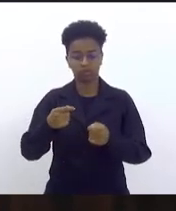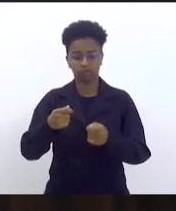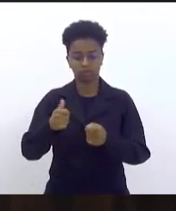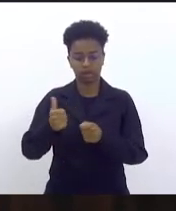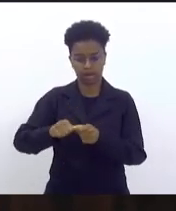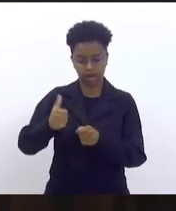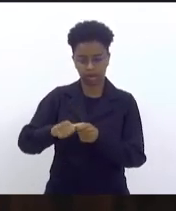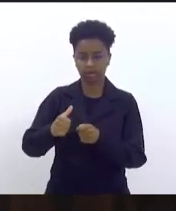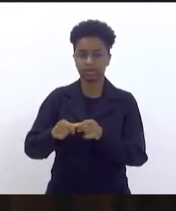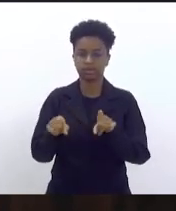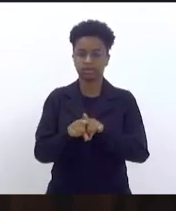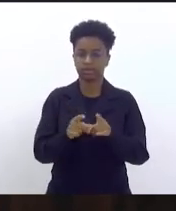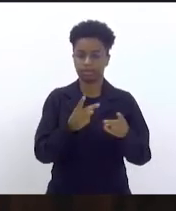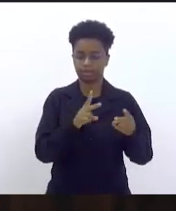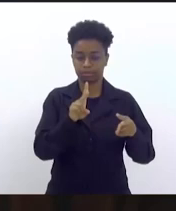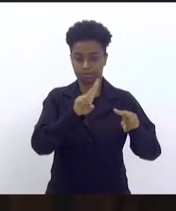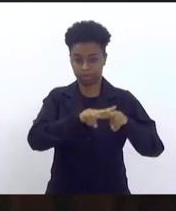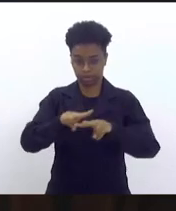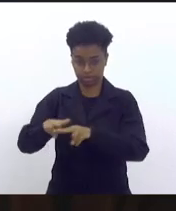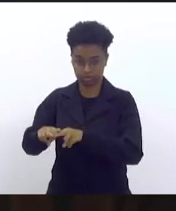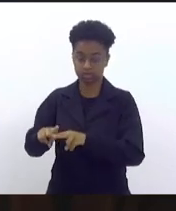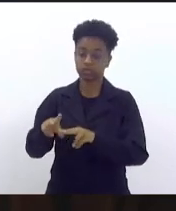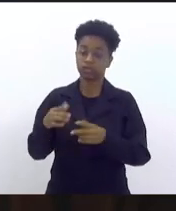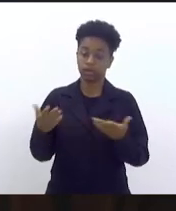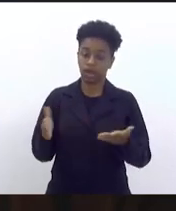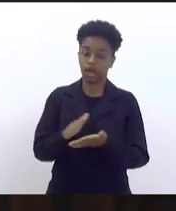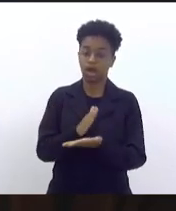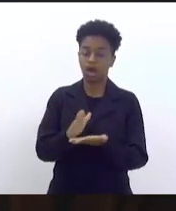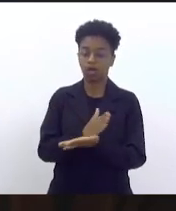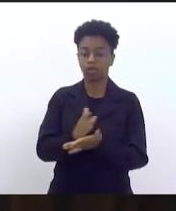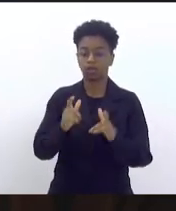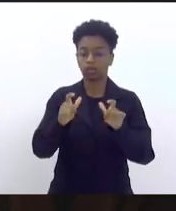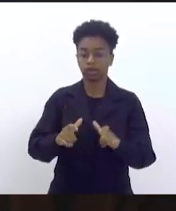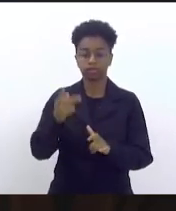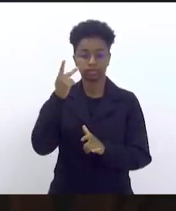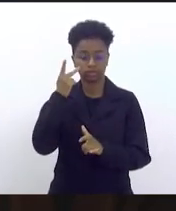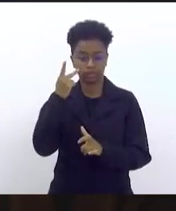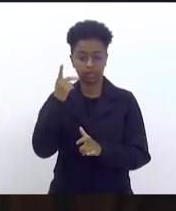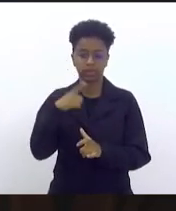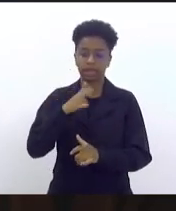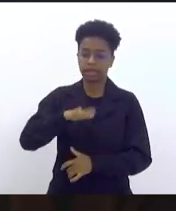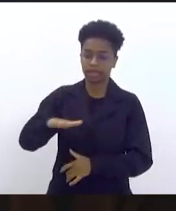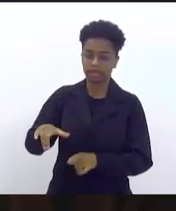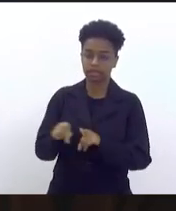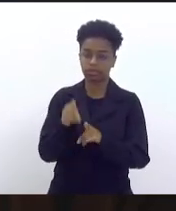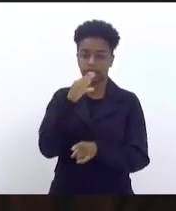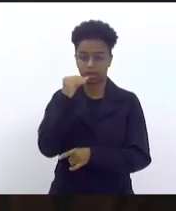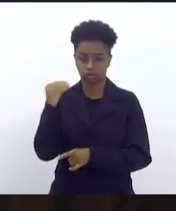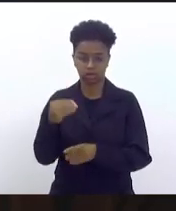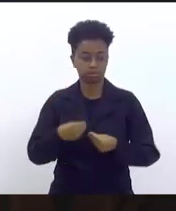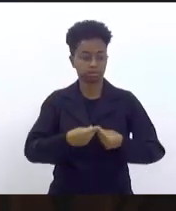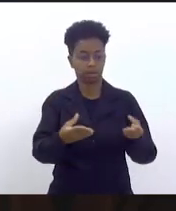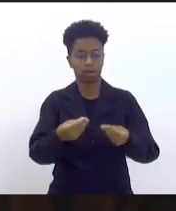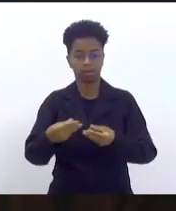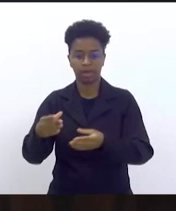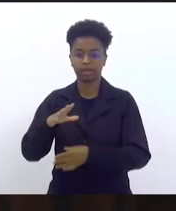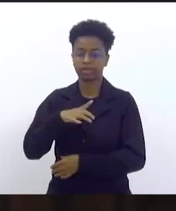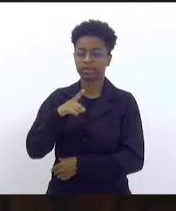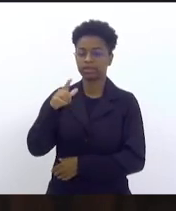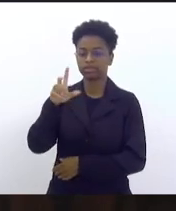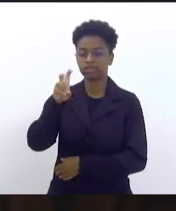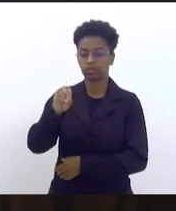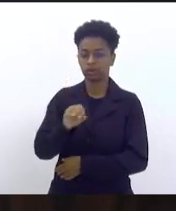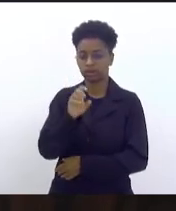em algumas regiões São Paulo muitas crianças e adolescentes têm sido vítimas dessa droga cerca de 50% dos casos notificados